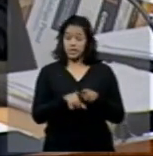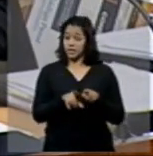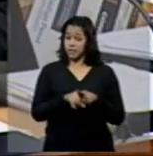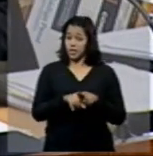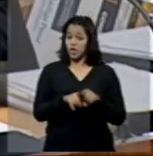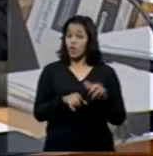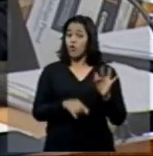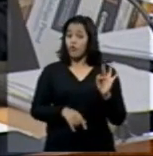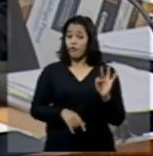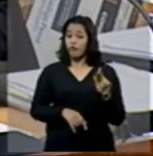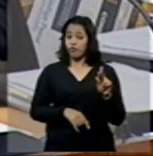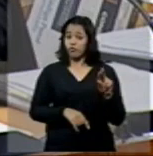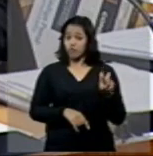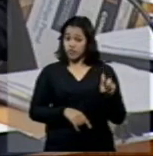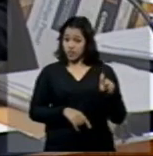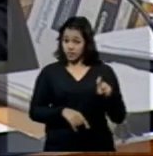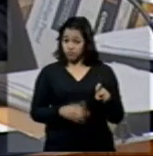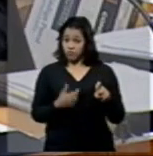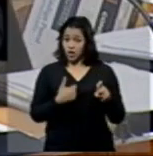Luiz Fux,